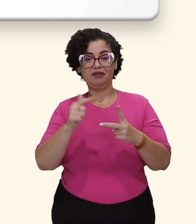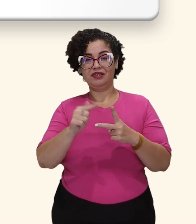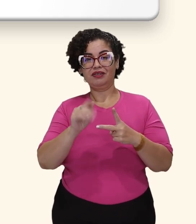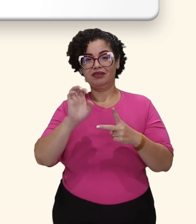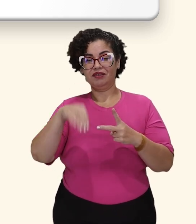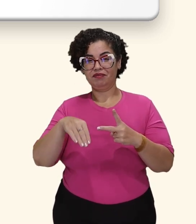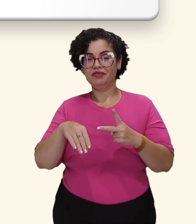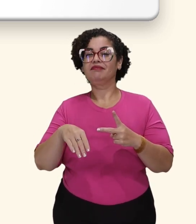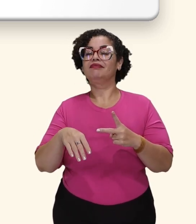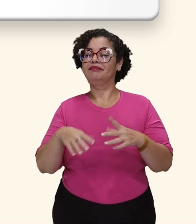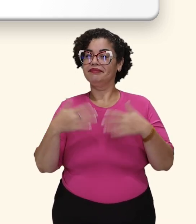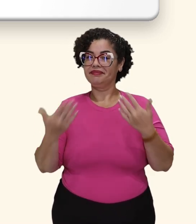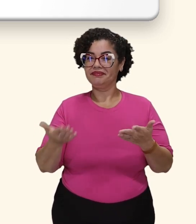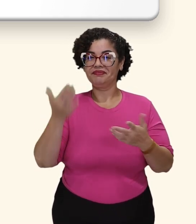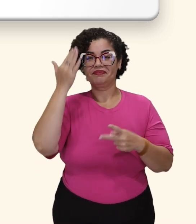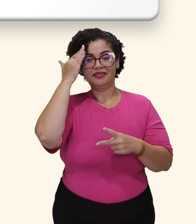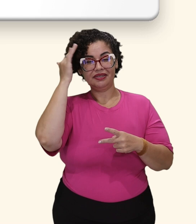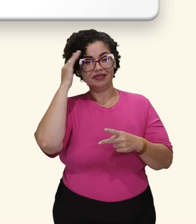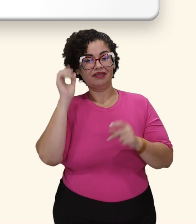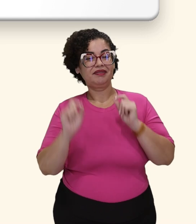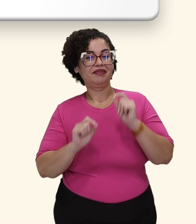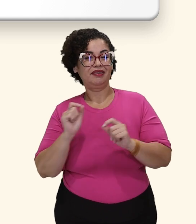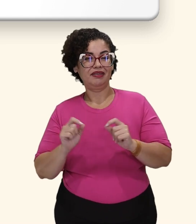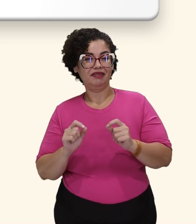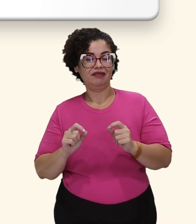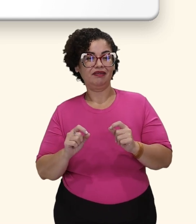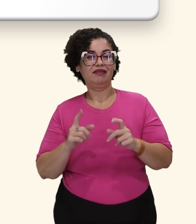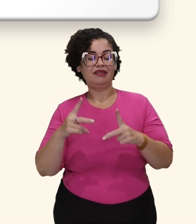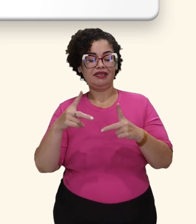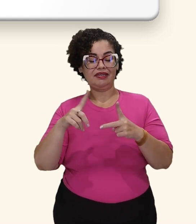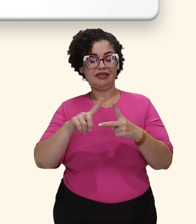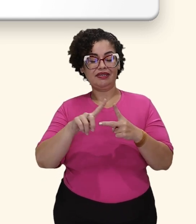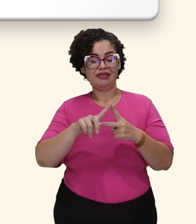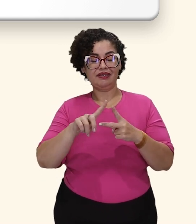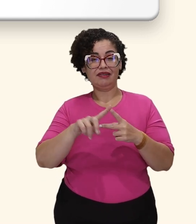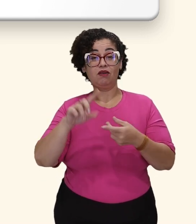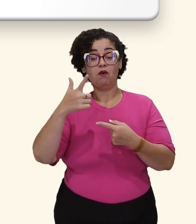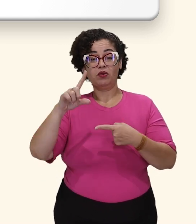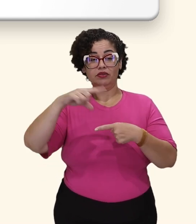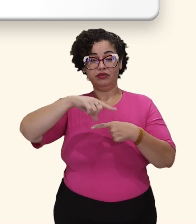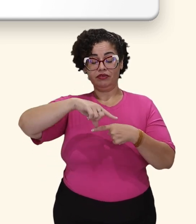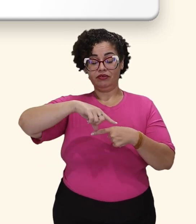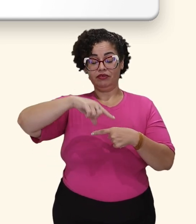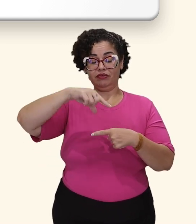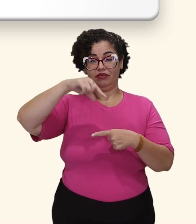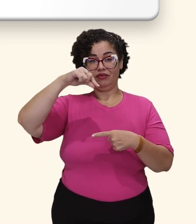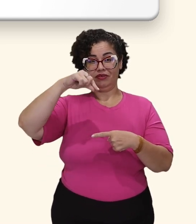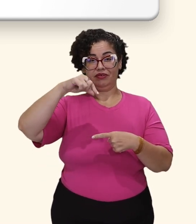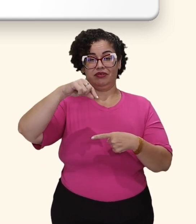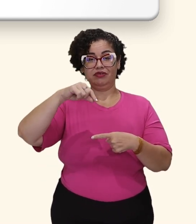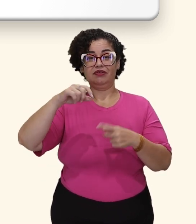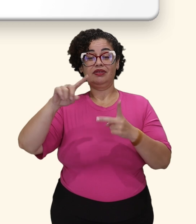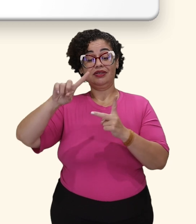7 centímetros. Então, a gente já pode concluir o seguinte. No caso do triângulo escaleno, como os